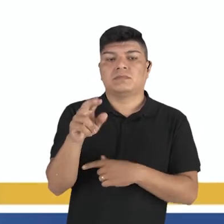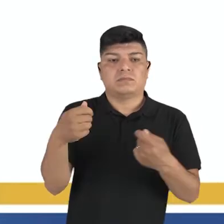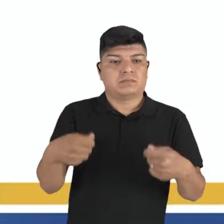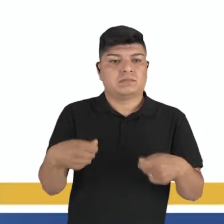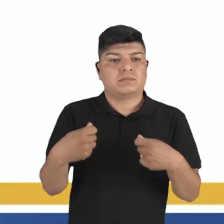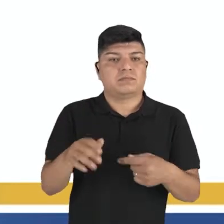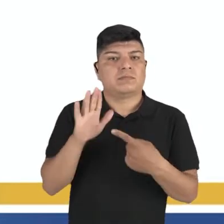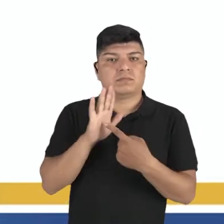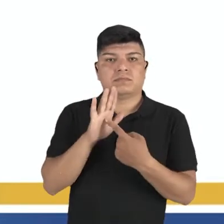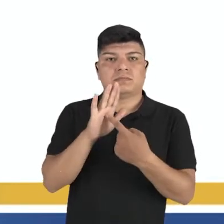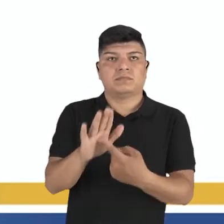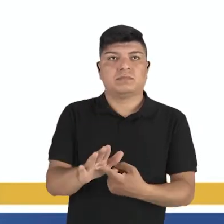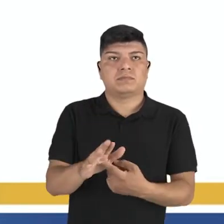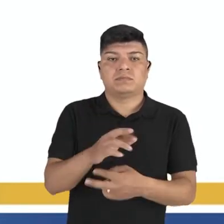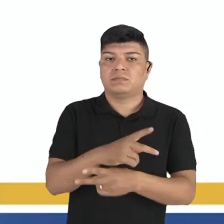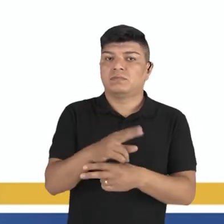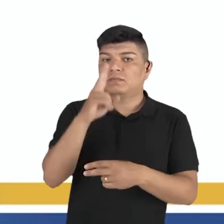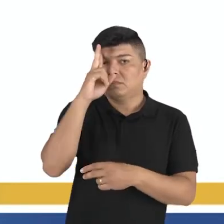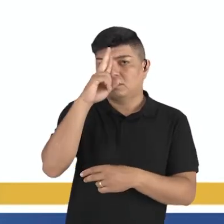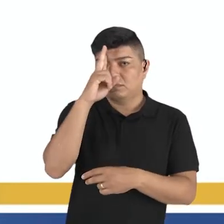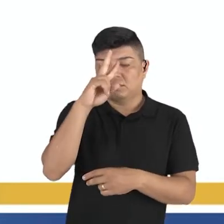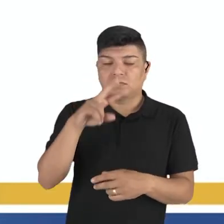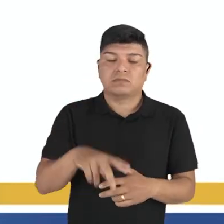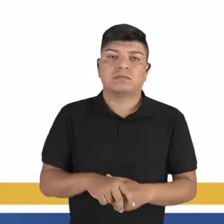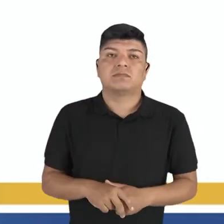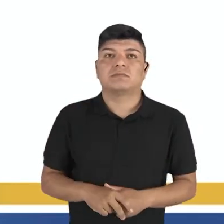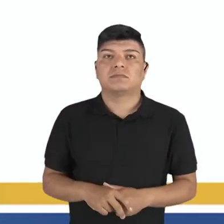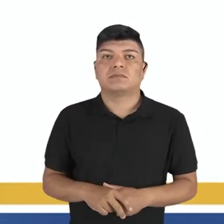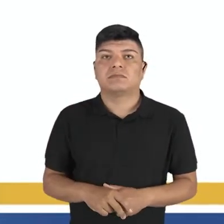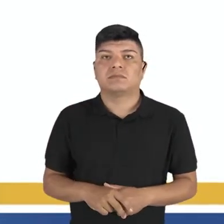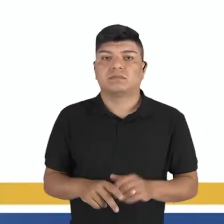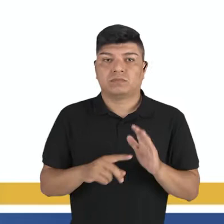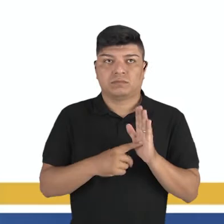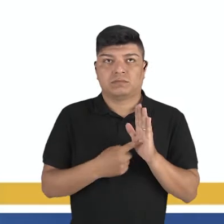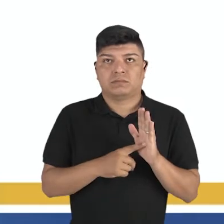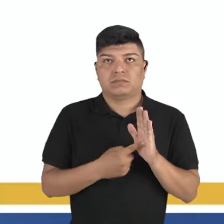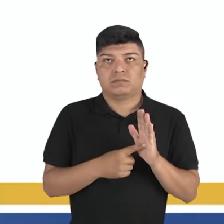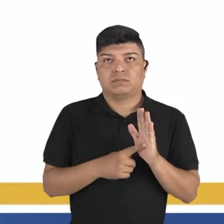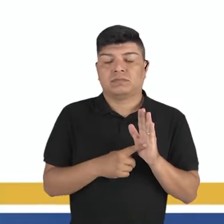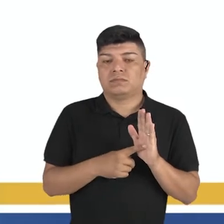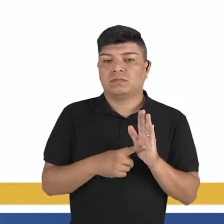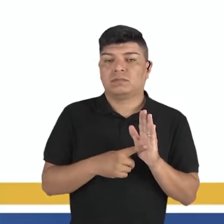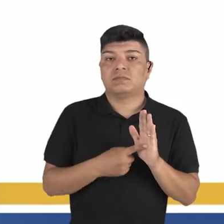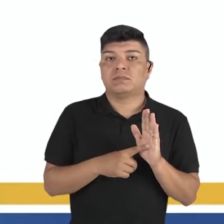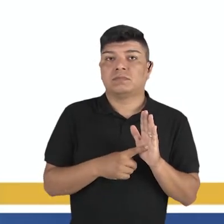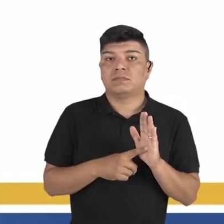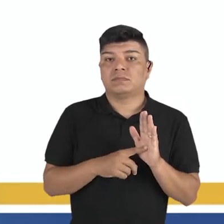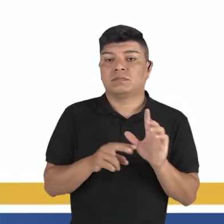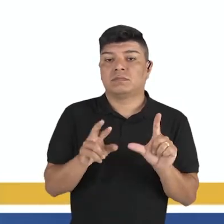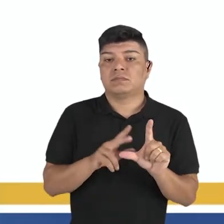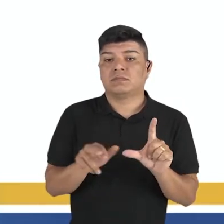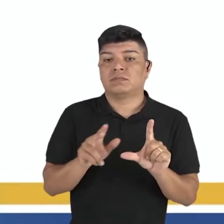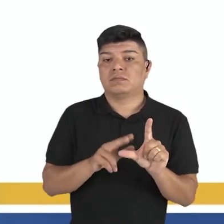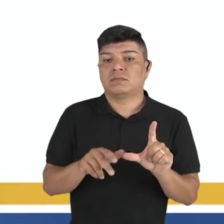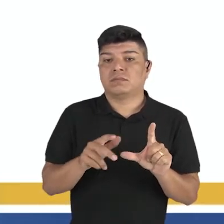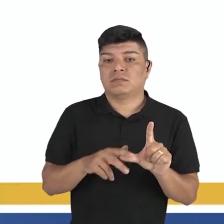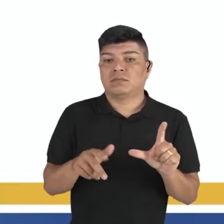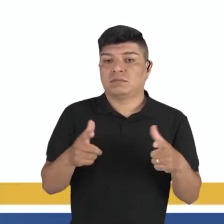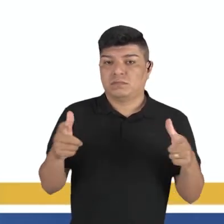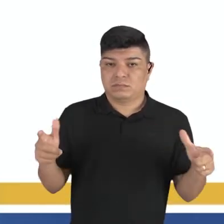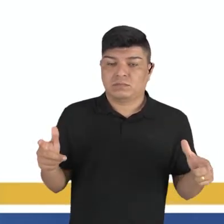preciso representar isso e coisas que eu preciso lembrar. Eu estou falando de ponto, e quando eu estou falando de ponto, as minhas letras elas têm que ser